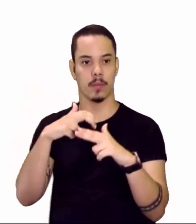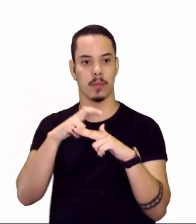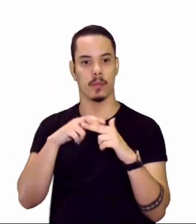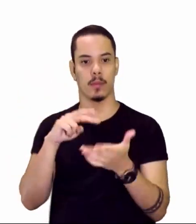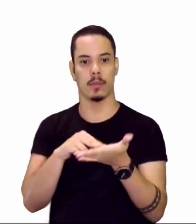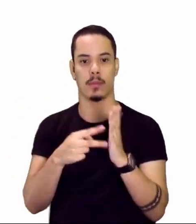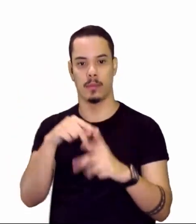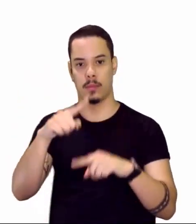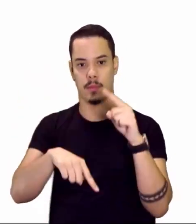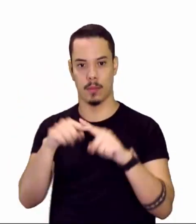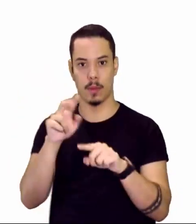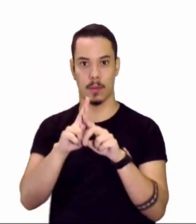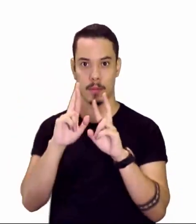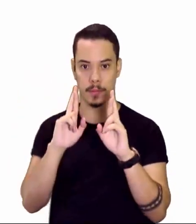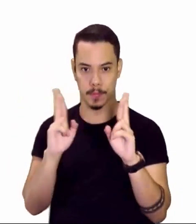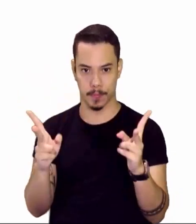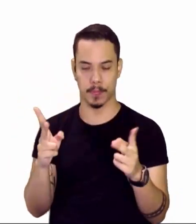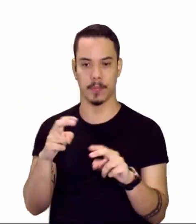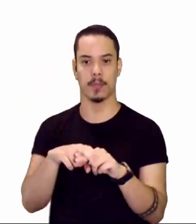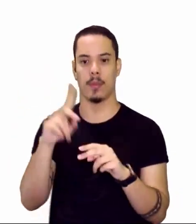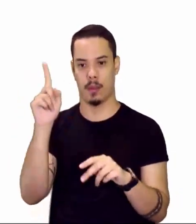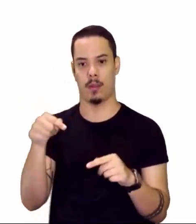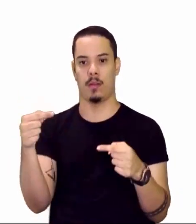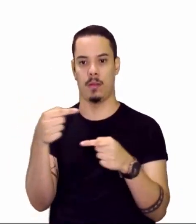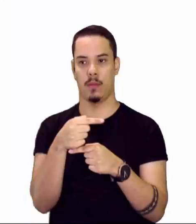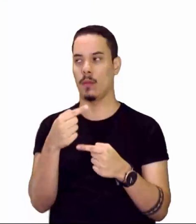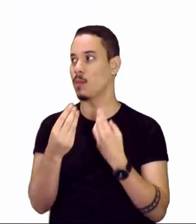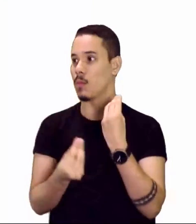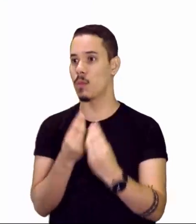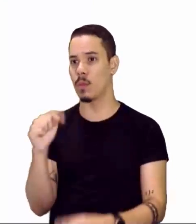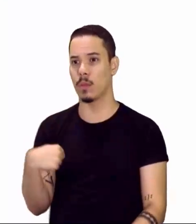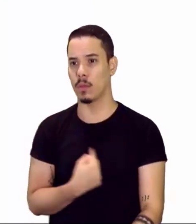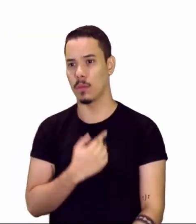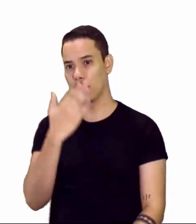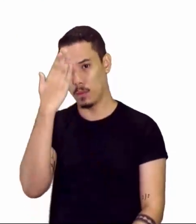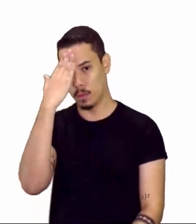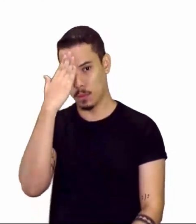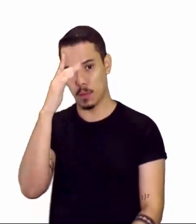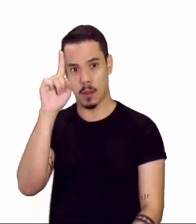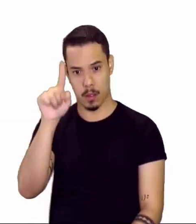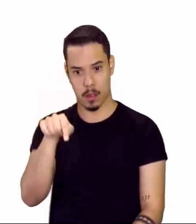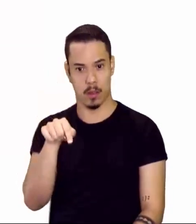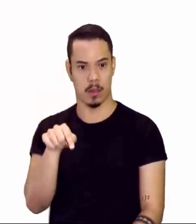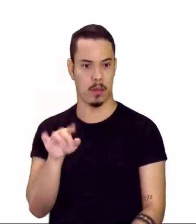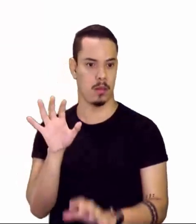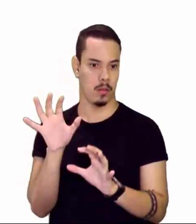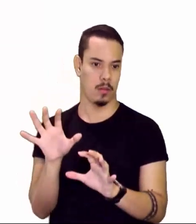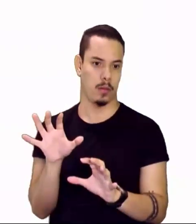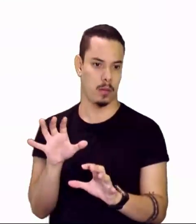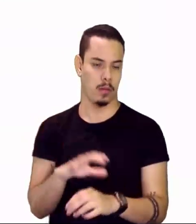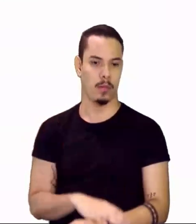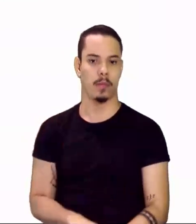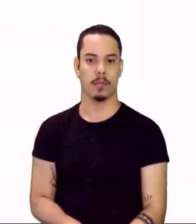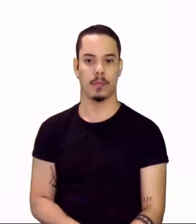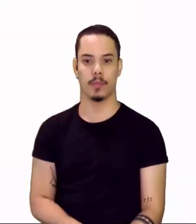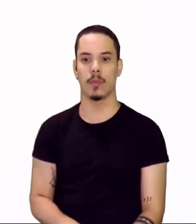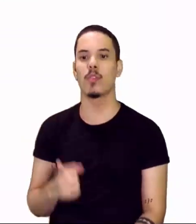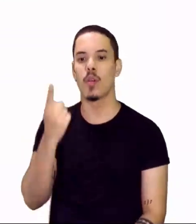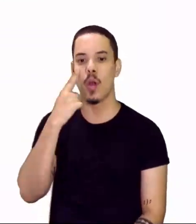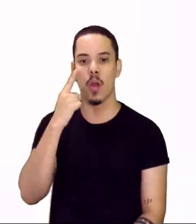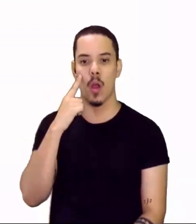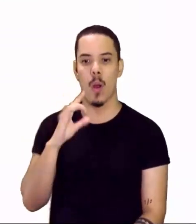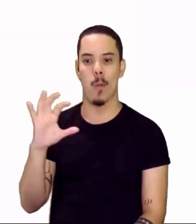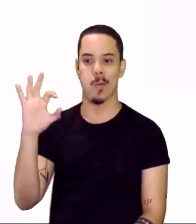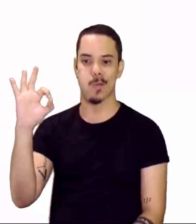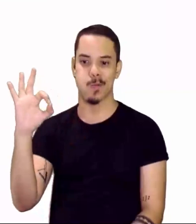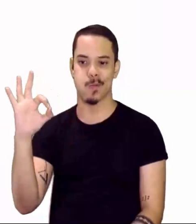elementos diferentes. Então, ela é polar. Como que nós sabemos que são de elementos diferentes? Olha o tamanho